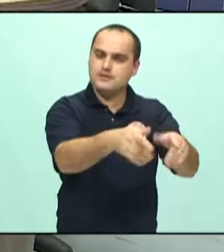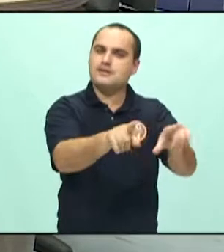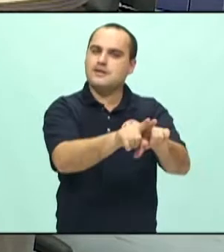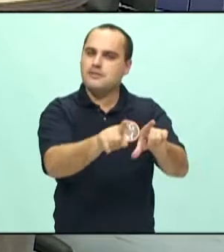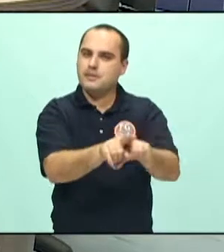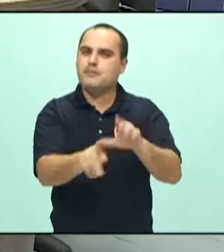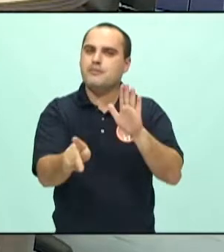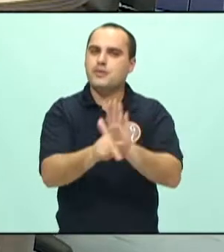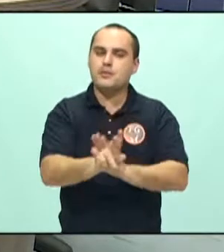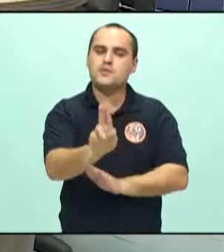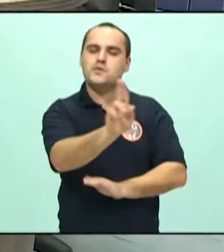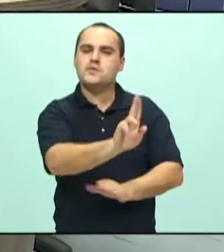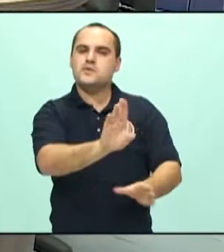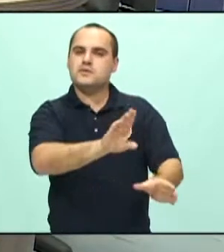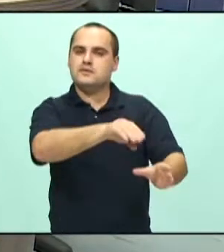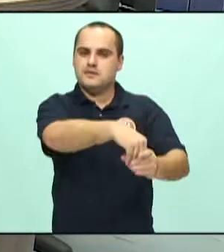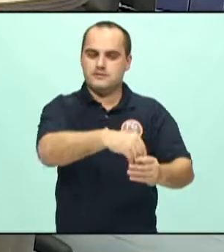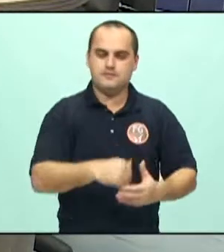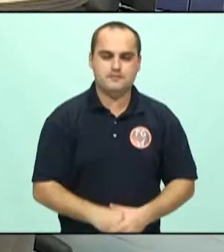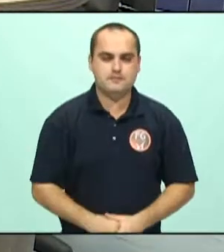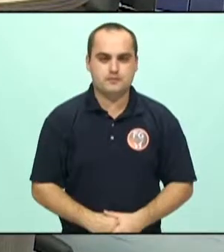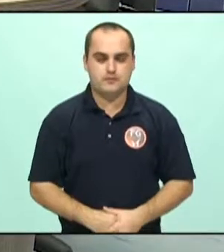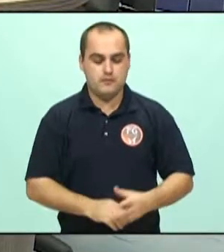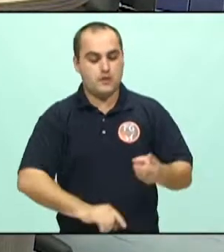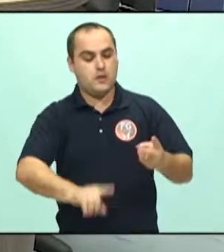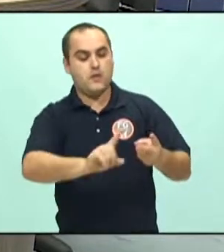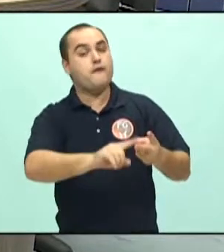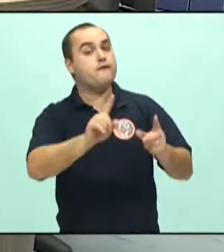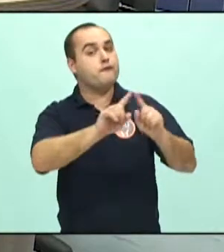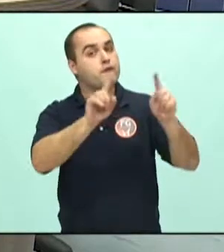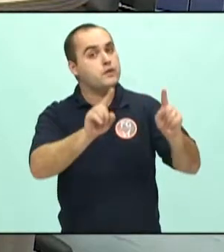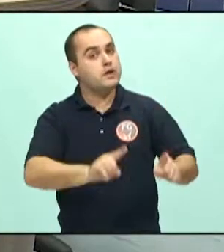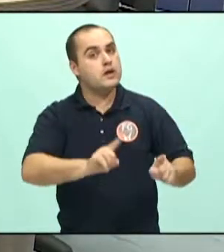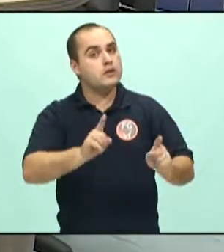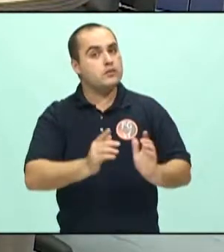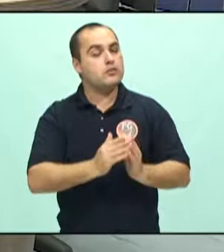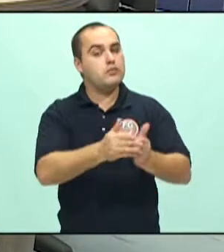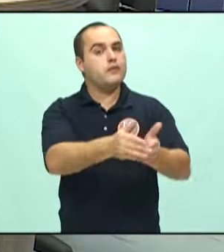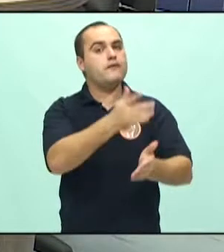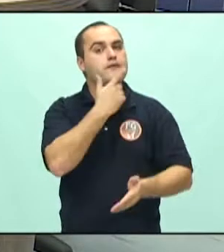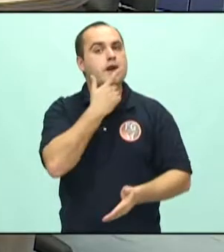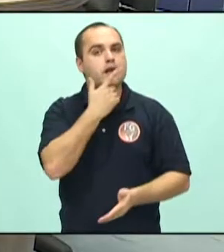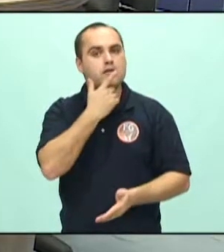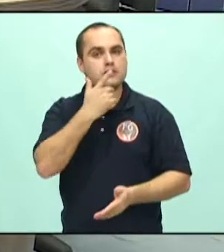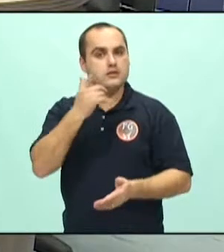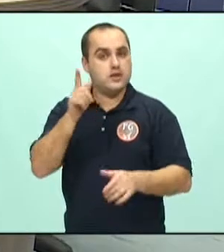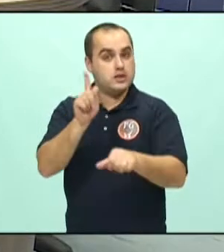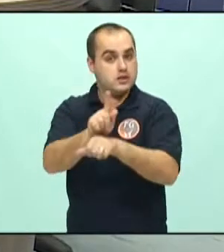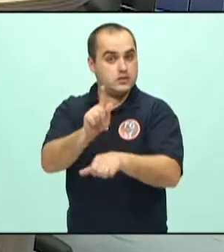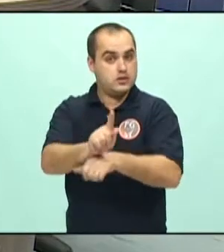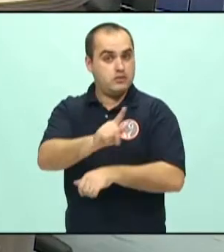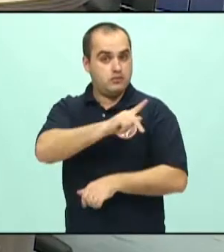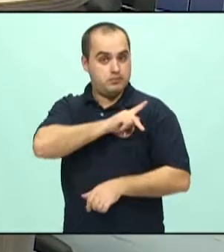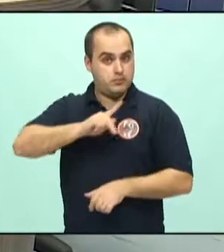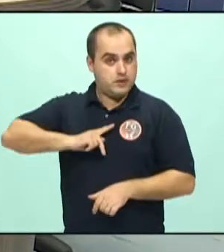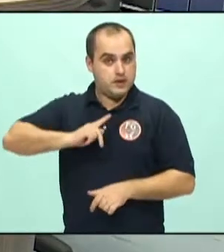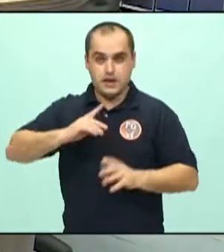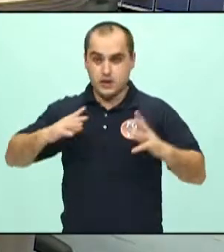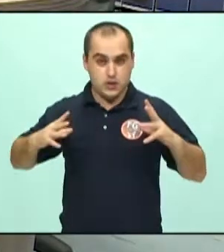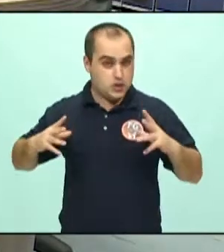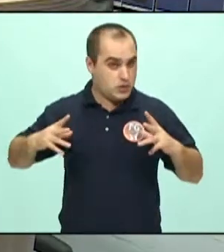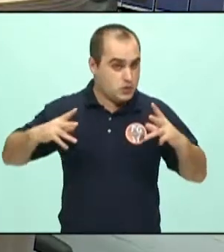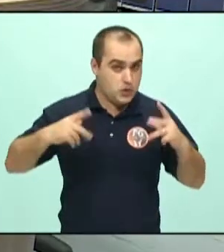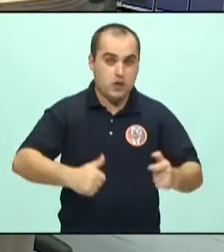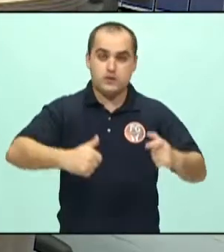portuários, eles ressaltam e defendem a gestão pública em todos os aspectos? Nós, inclusive,